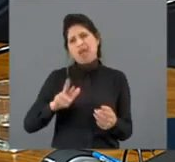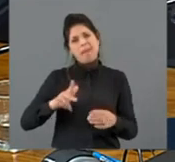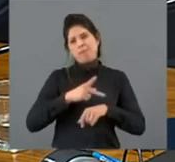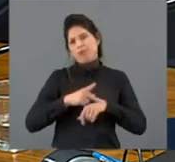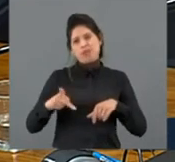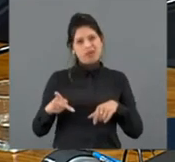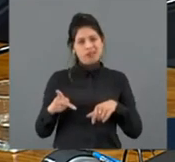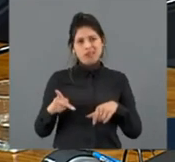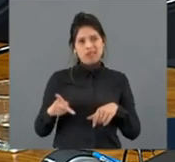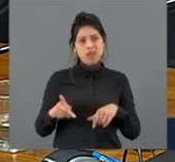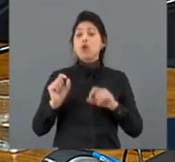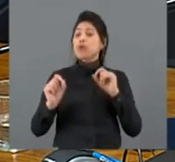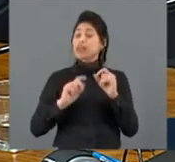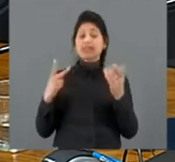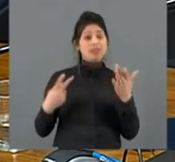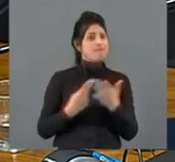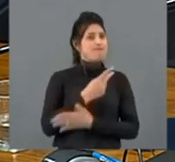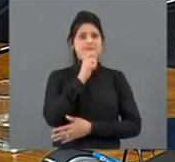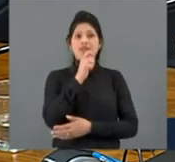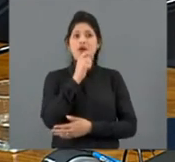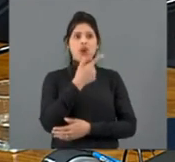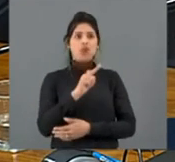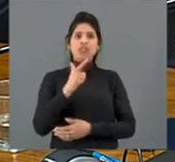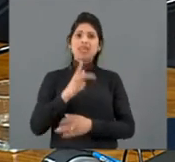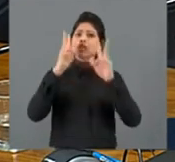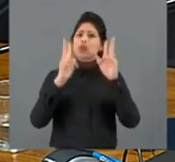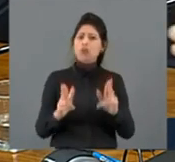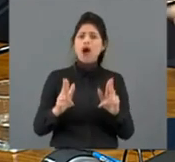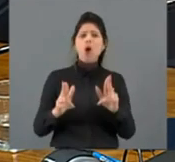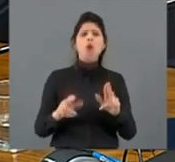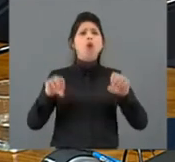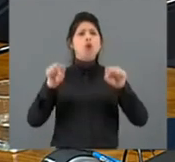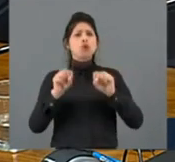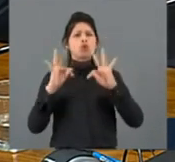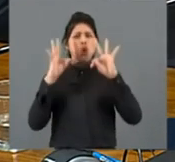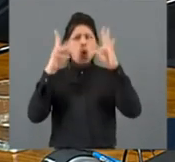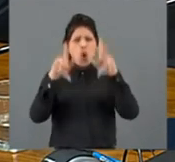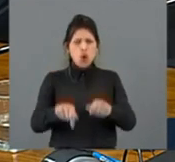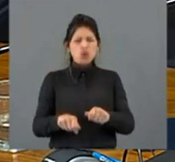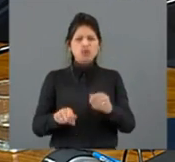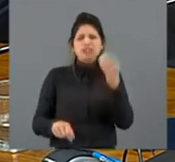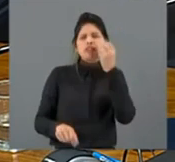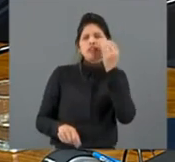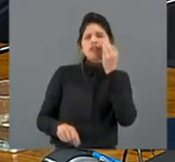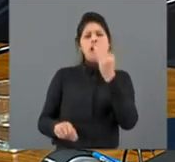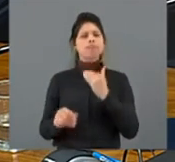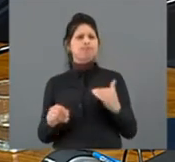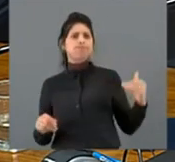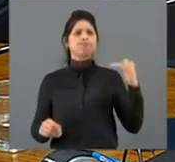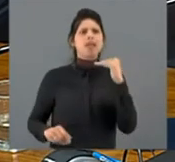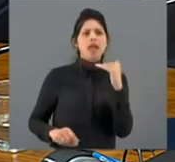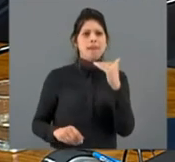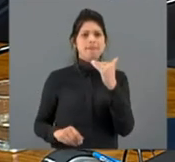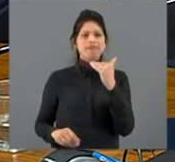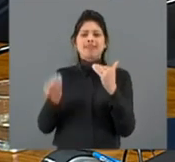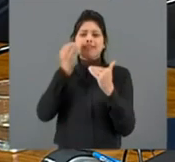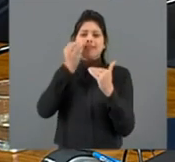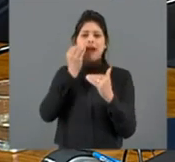E que não acontece o mesmo com sistemas totalitários, que se autopromovem